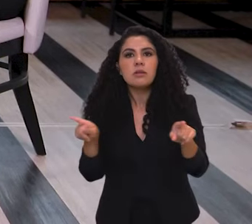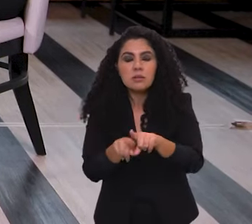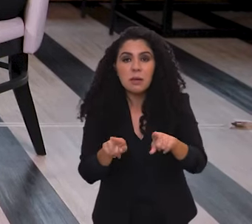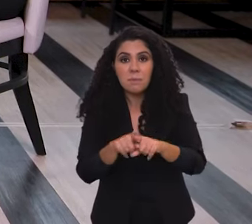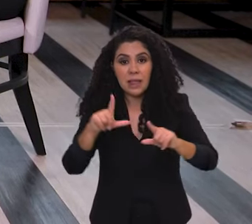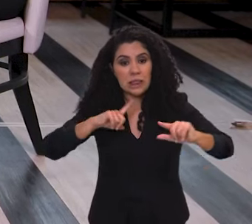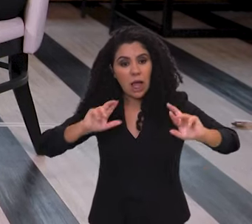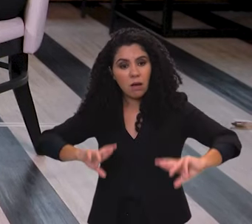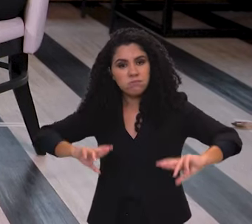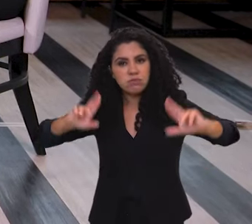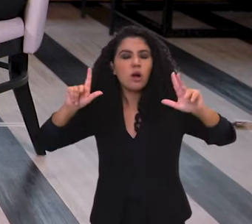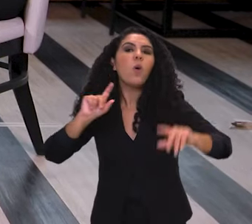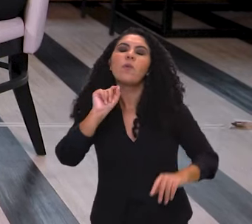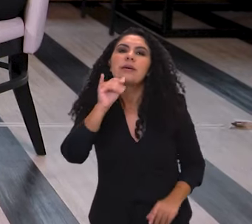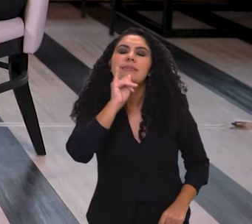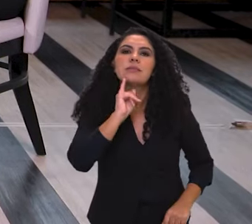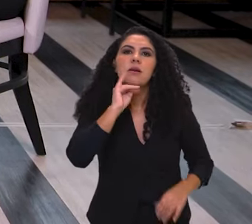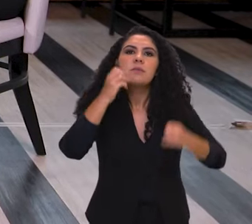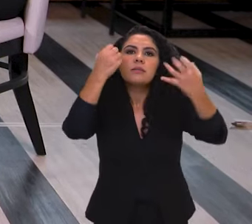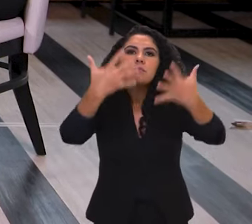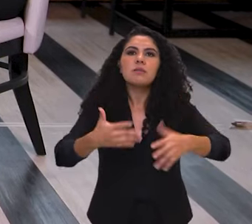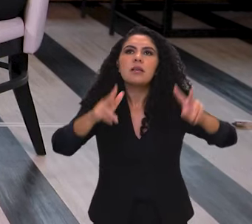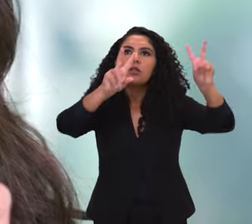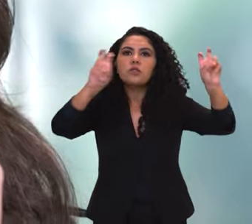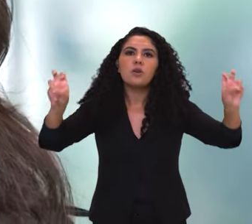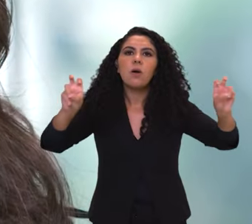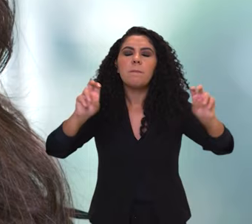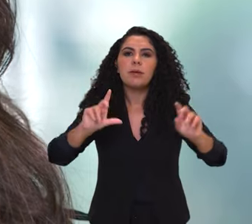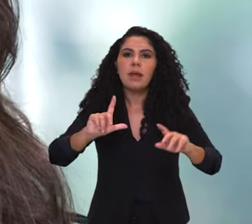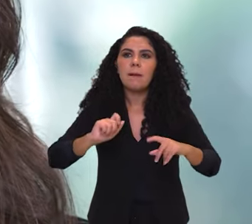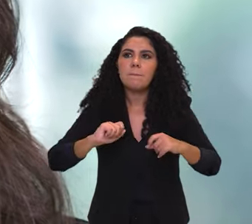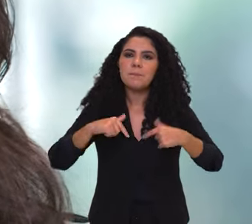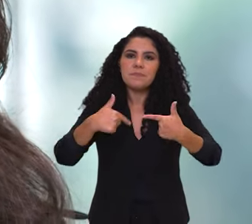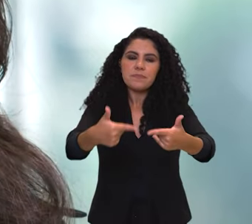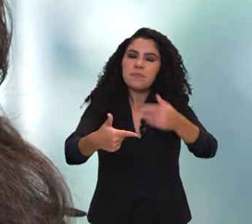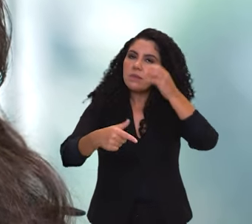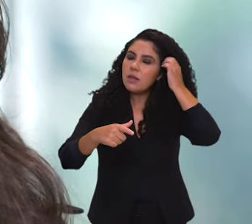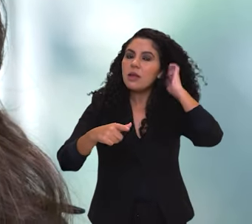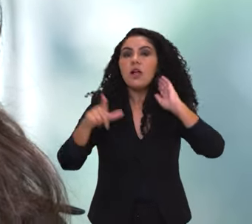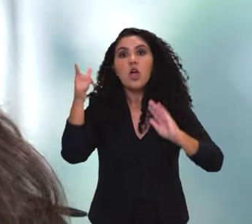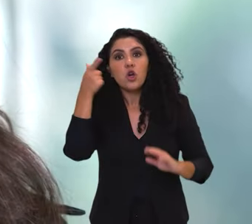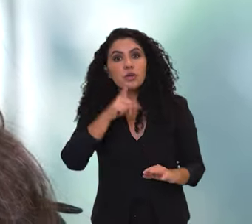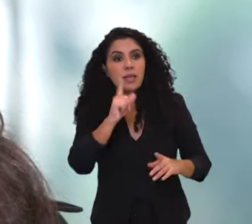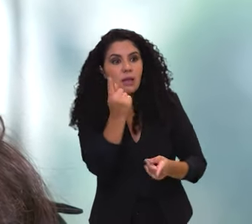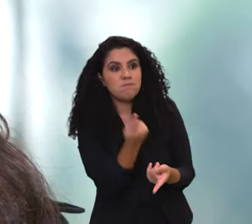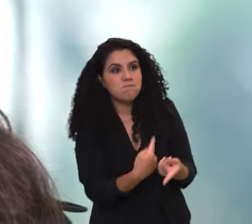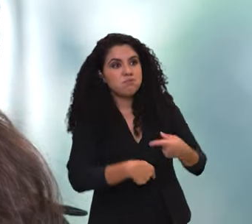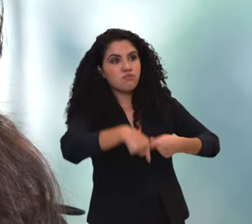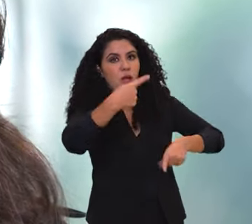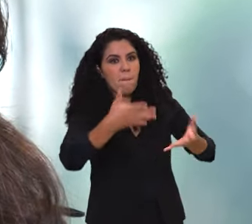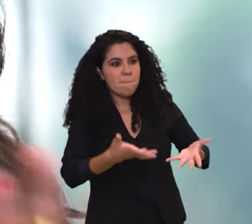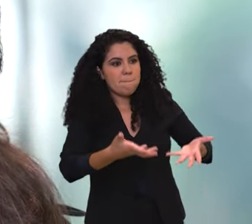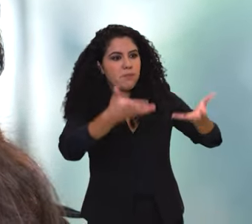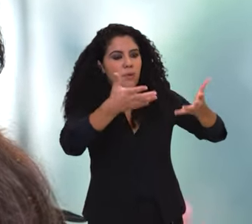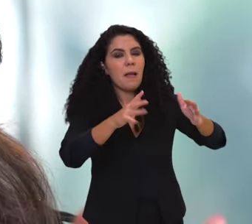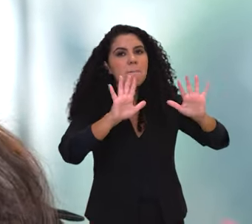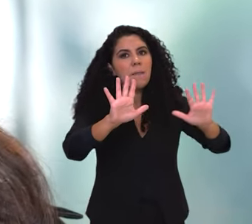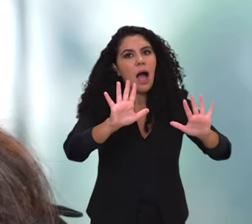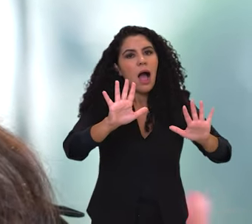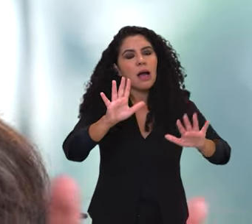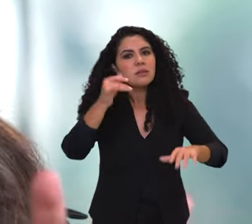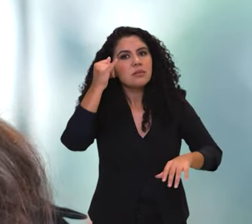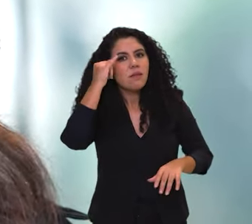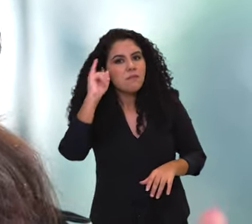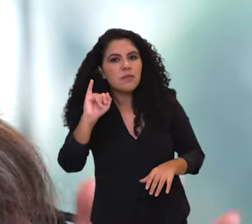é um grande diferencial quando a gente fala, por exemplo, de atividade que consegue alavancar riquezas, mas sem